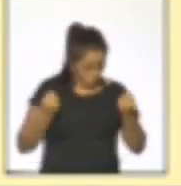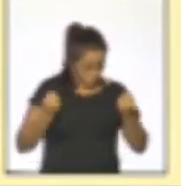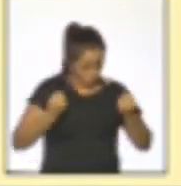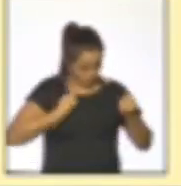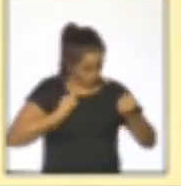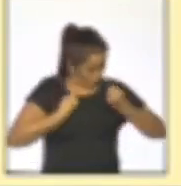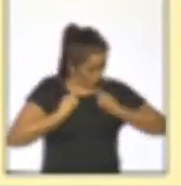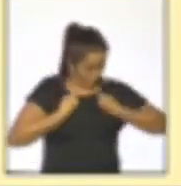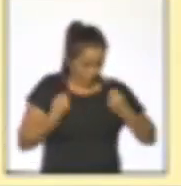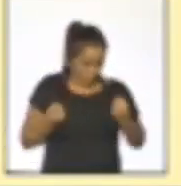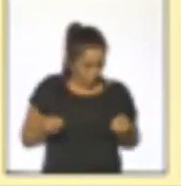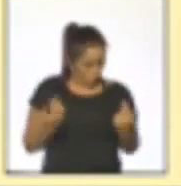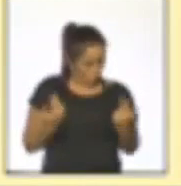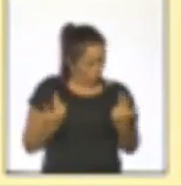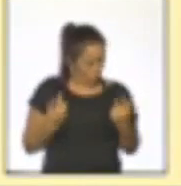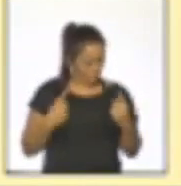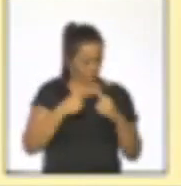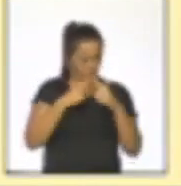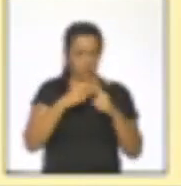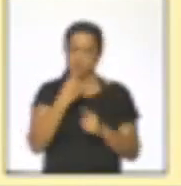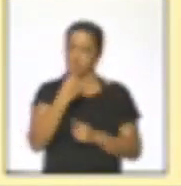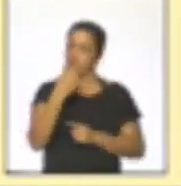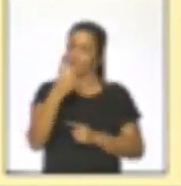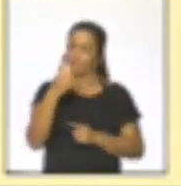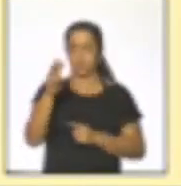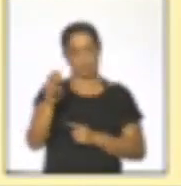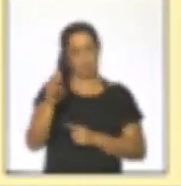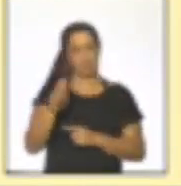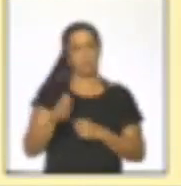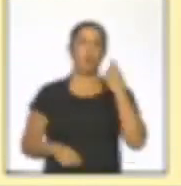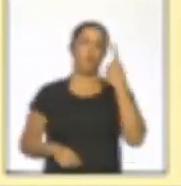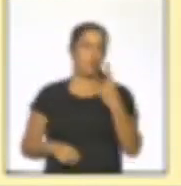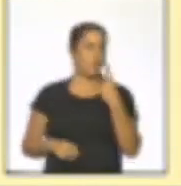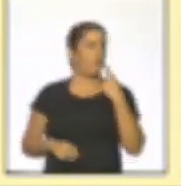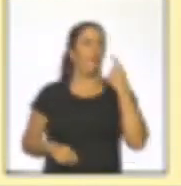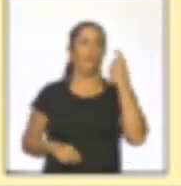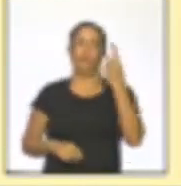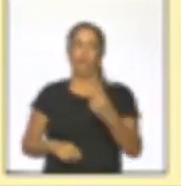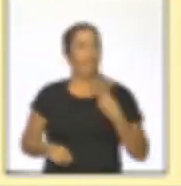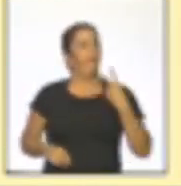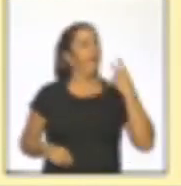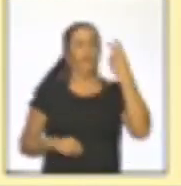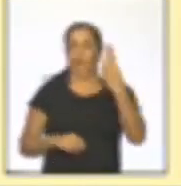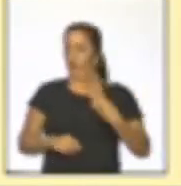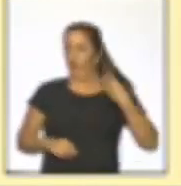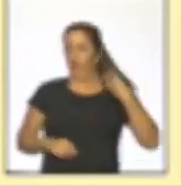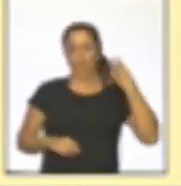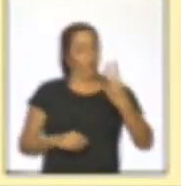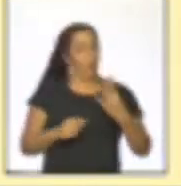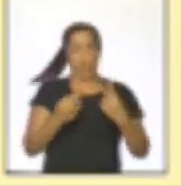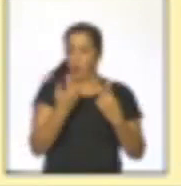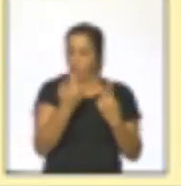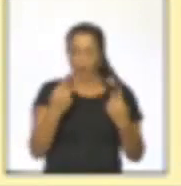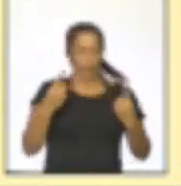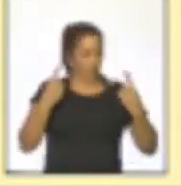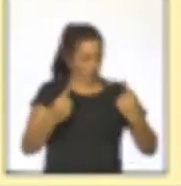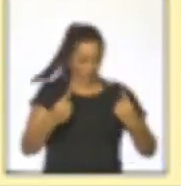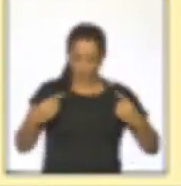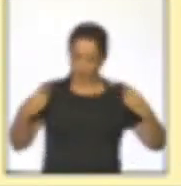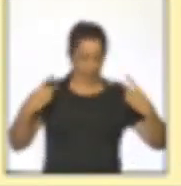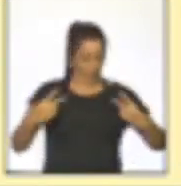125? Lembrando que, se eu colocar 1, tem que ser 1. Se for 2, tem que ser o 2. Se for 3, tem que ser o 3. Para